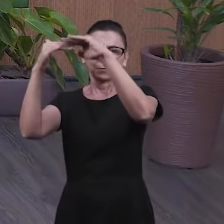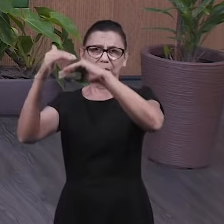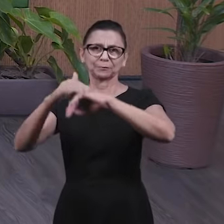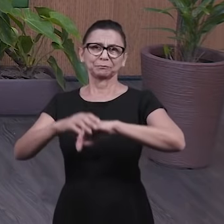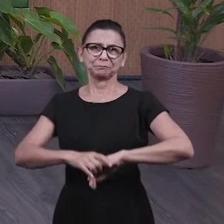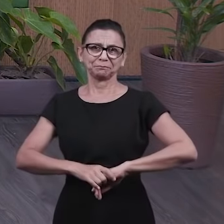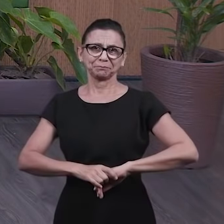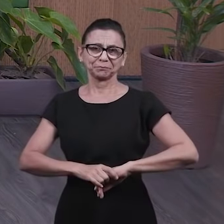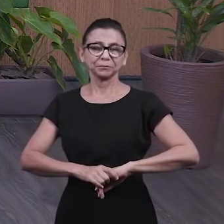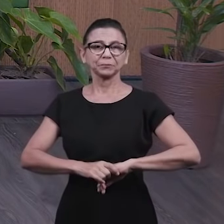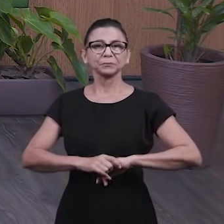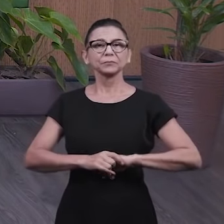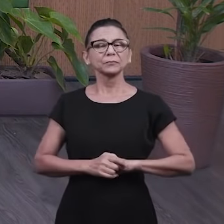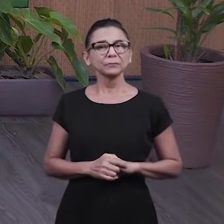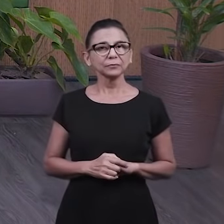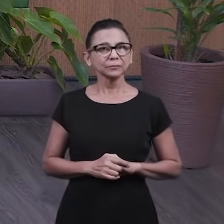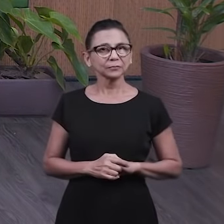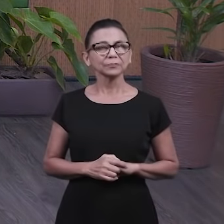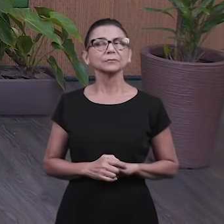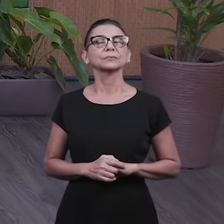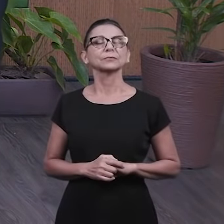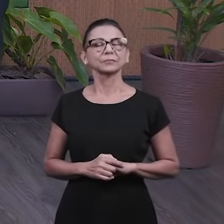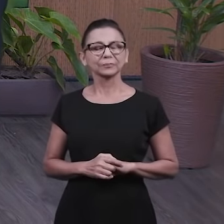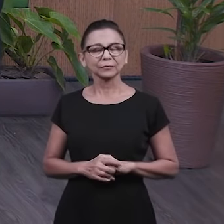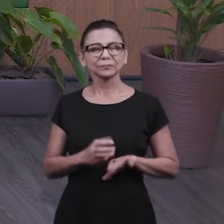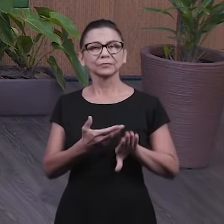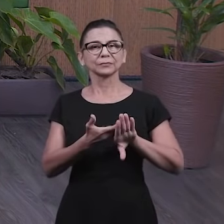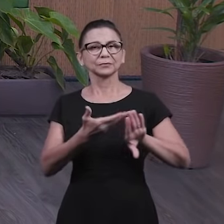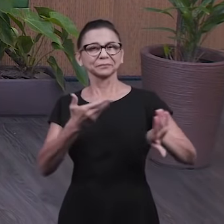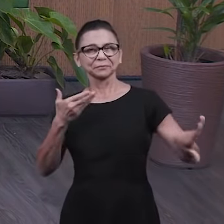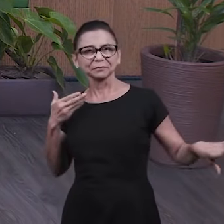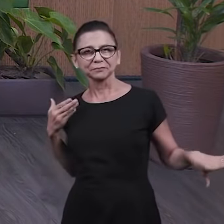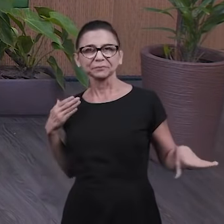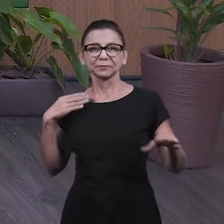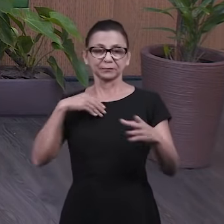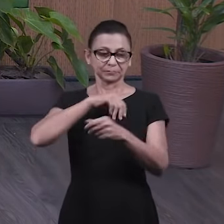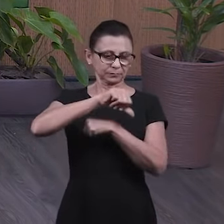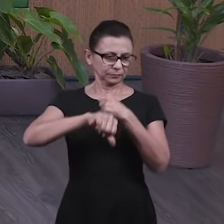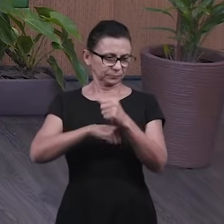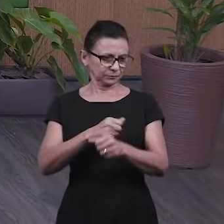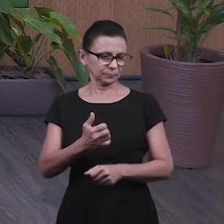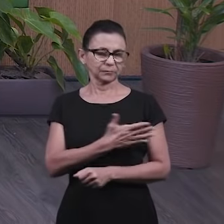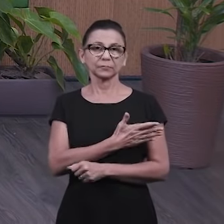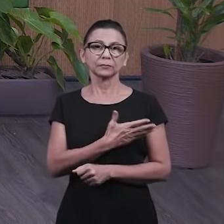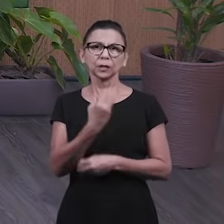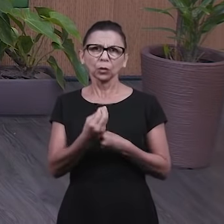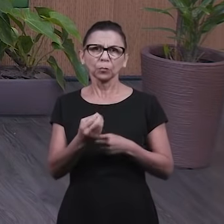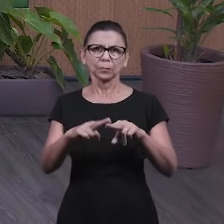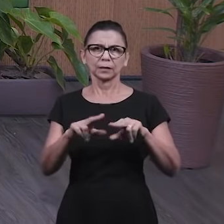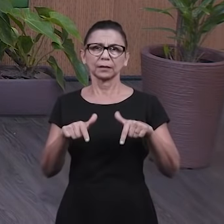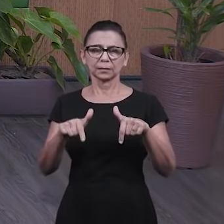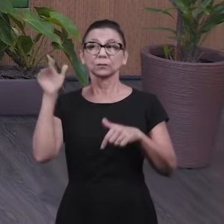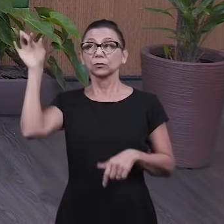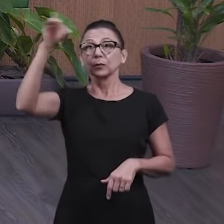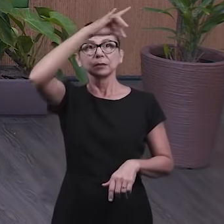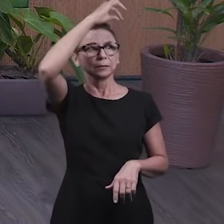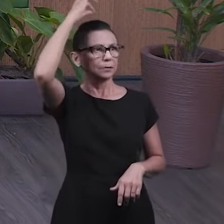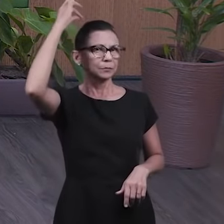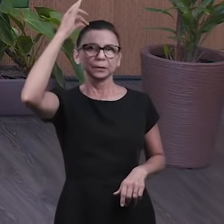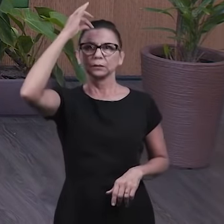ao processo de santificação, de transformação pela ação do Espírito Santo na vida do homem. É uma tomada